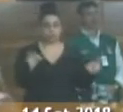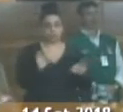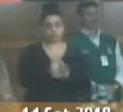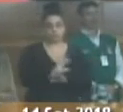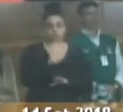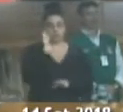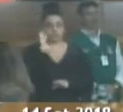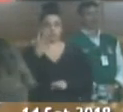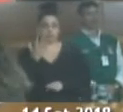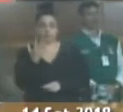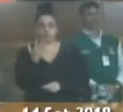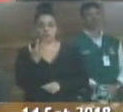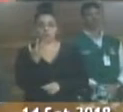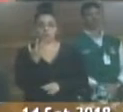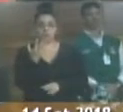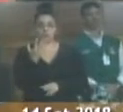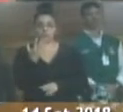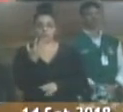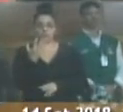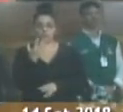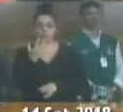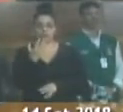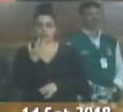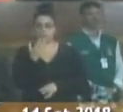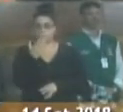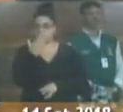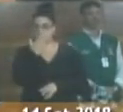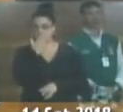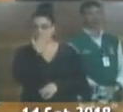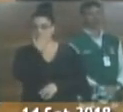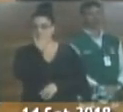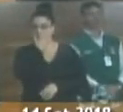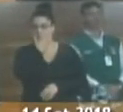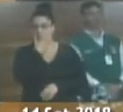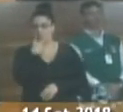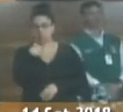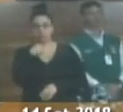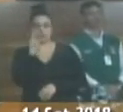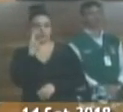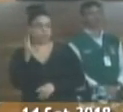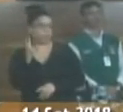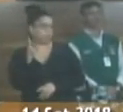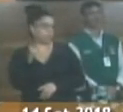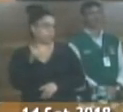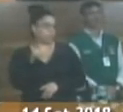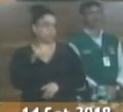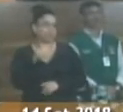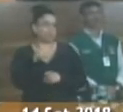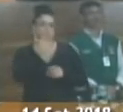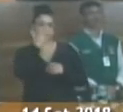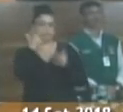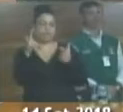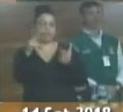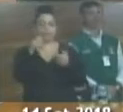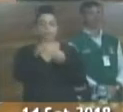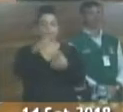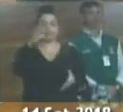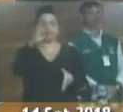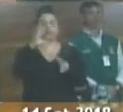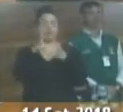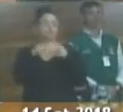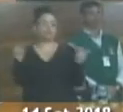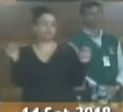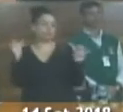de vista, na minha perspectiva, são questões estruturais, não existe milagre, tem que ter trabalho,